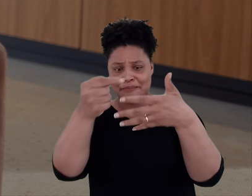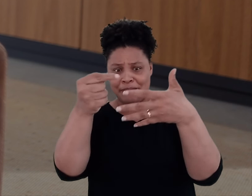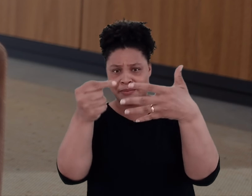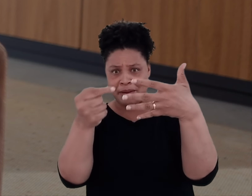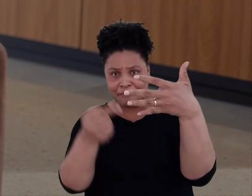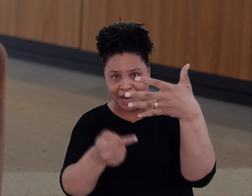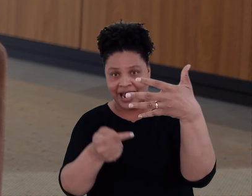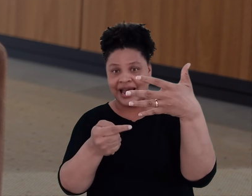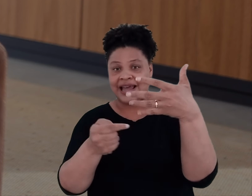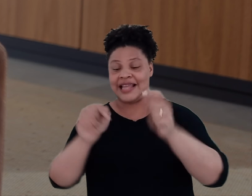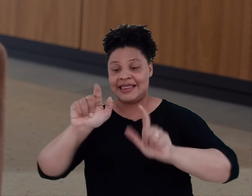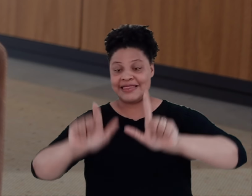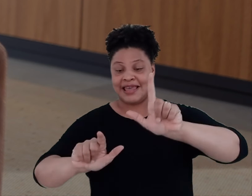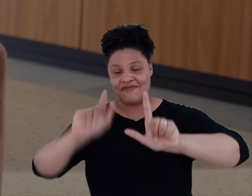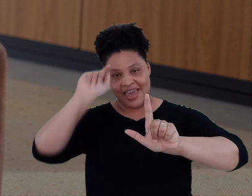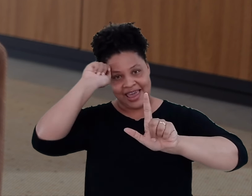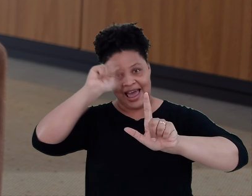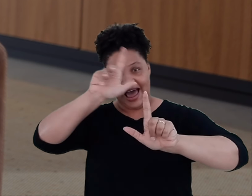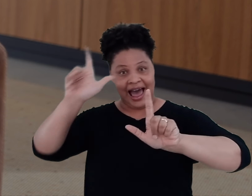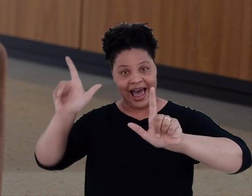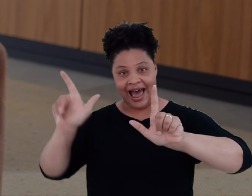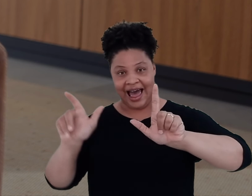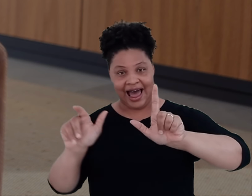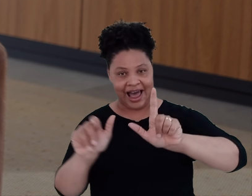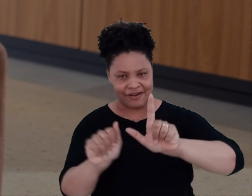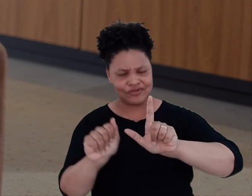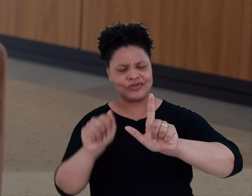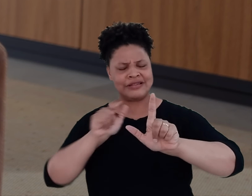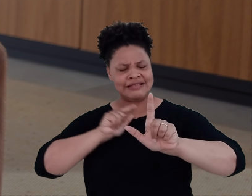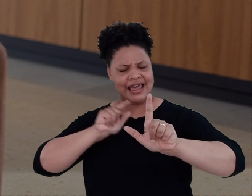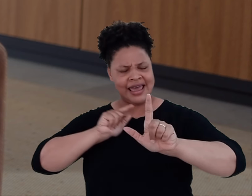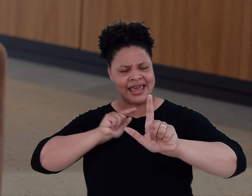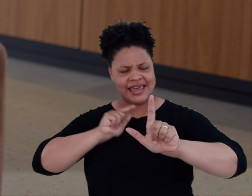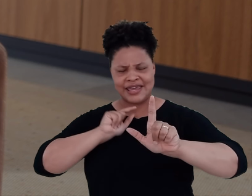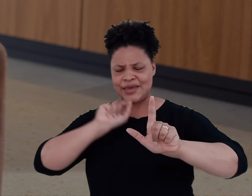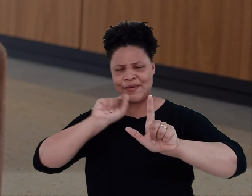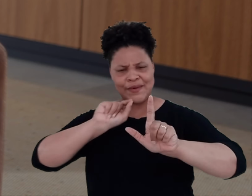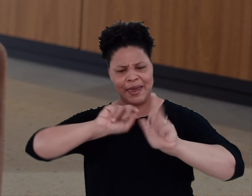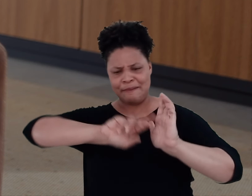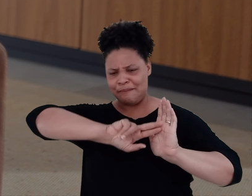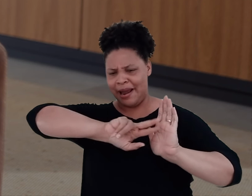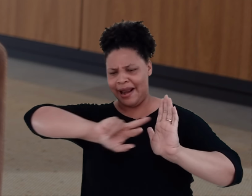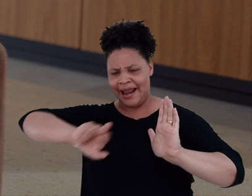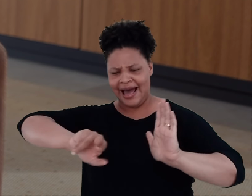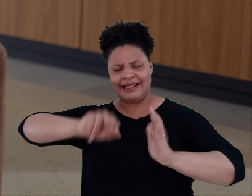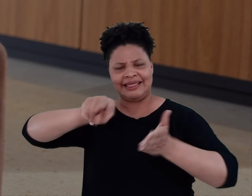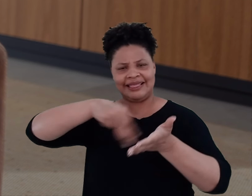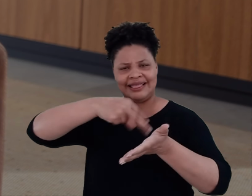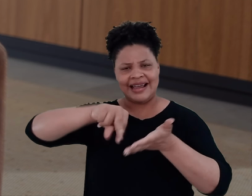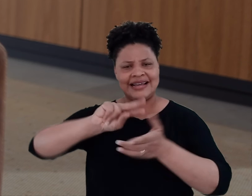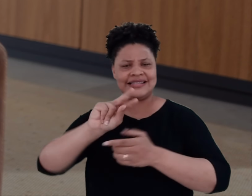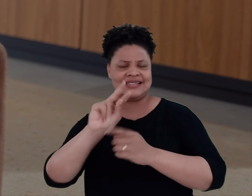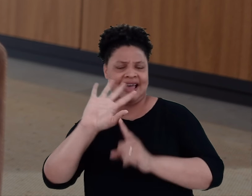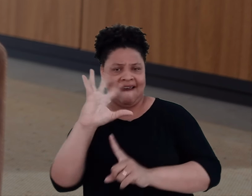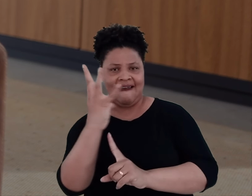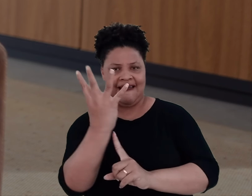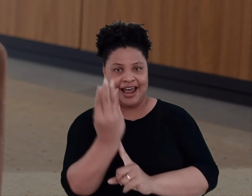entrevistas, com destaque para música, entretenimento, dança e outras artes. Eles produzem com uma linguagem de nós para